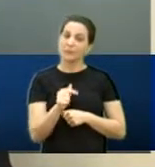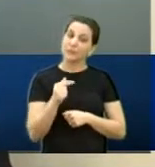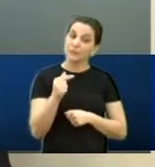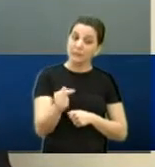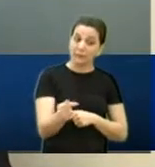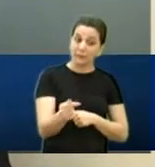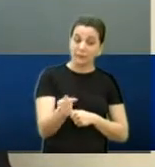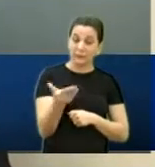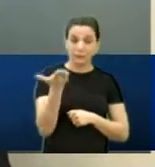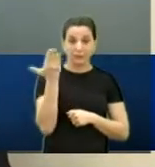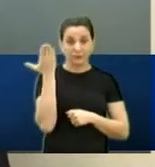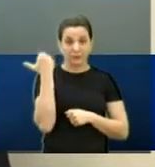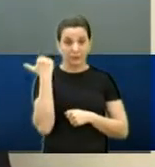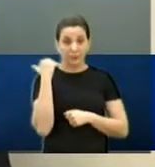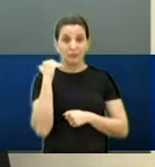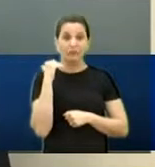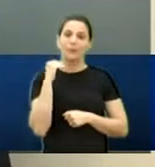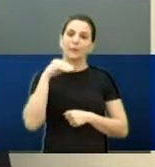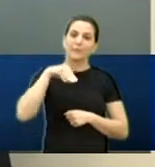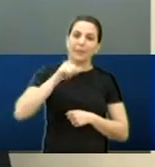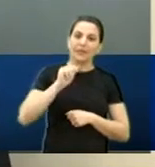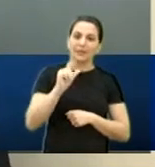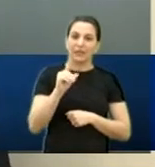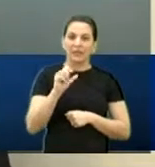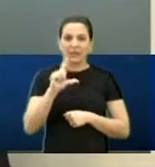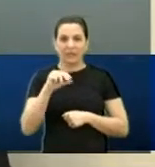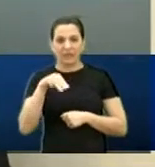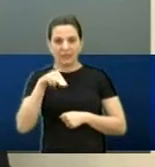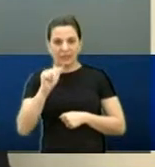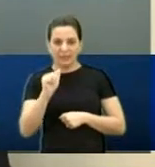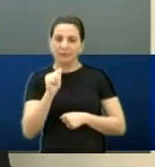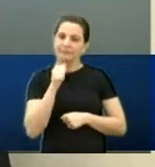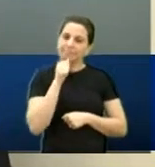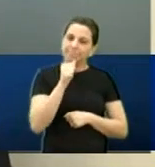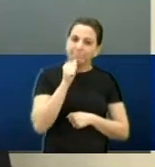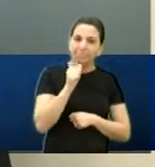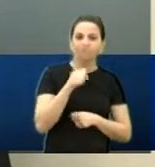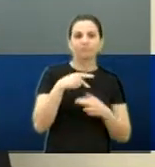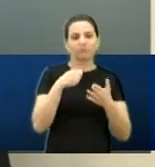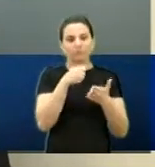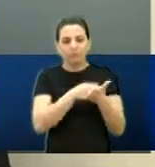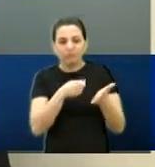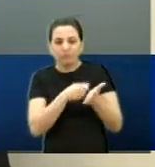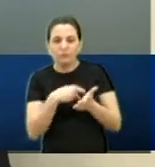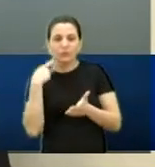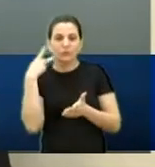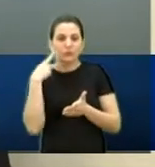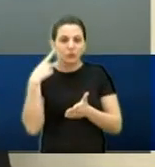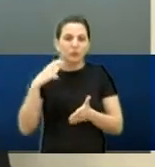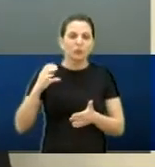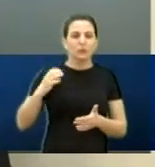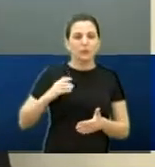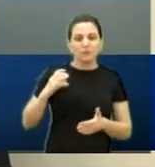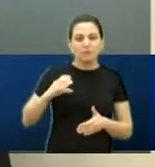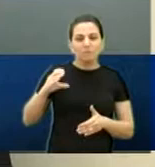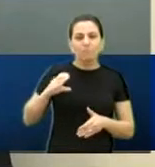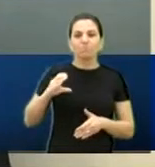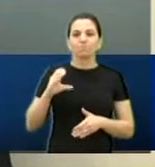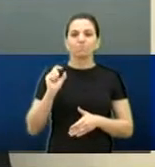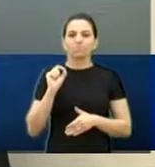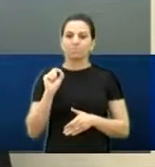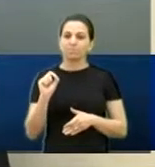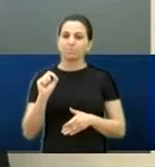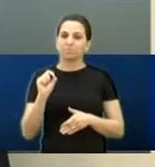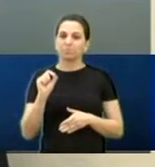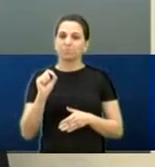o jornalista josé carlos madalena fez várias considerações cobrou dos vereadores postura e